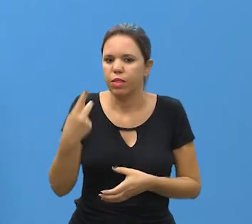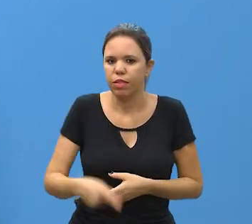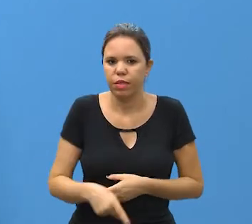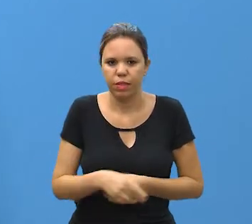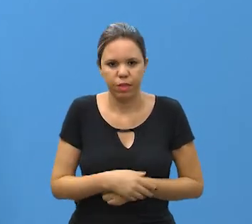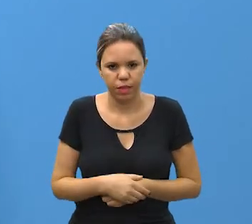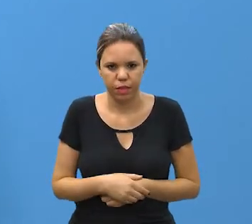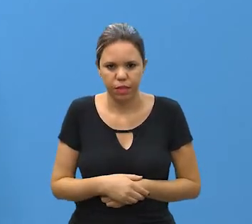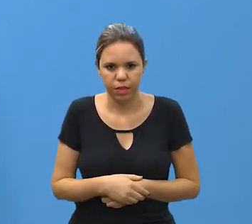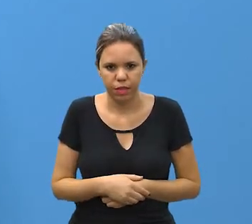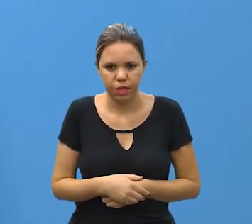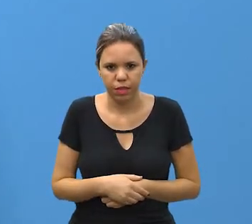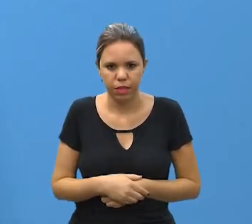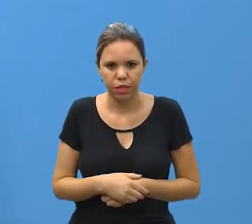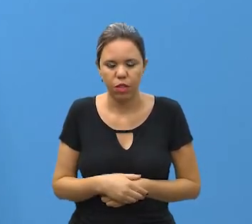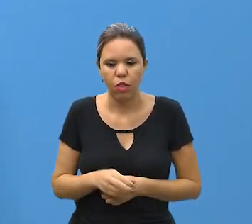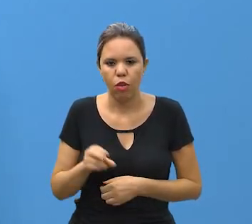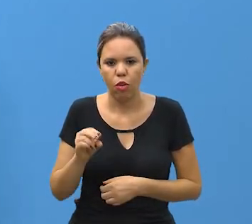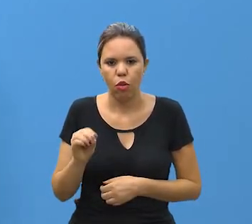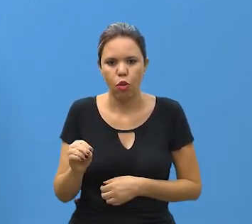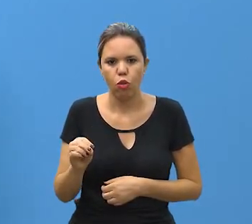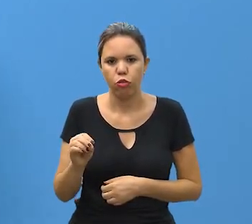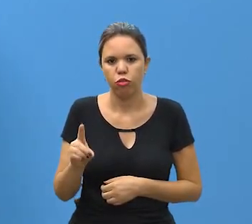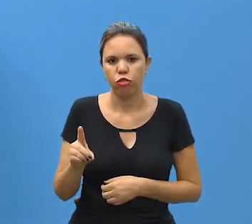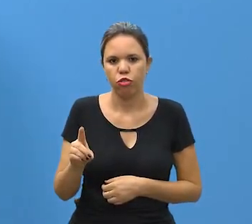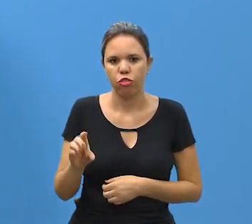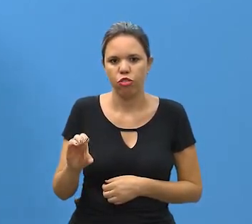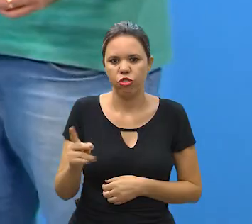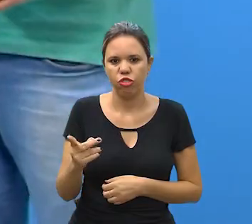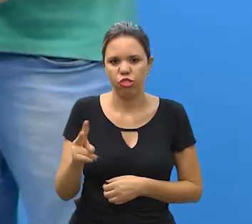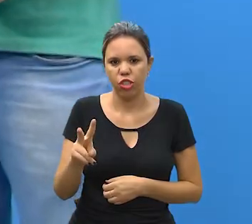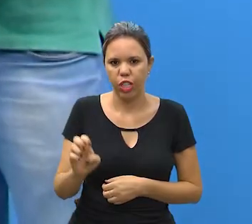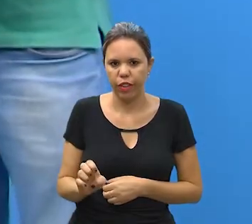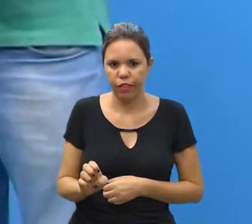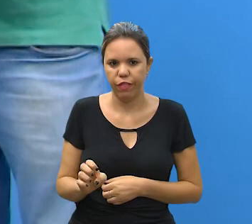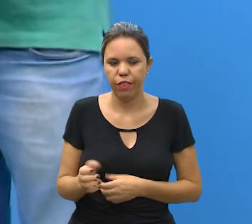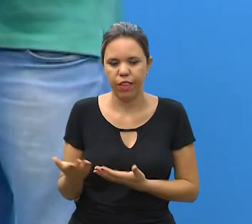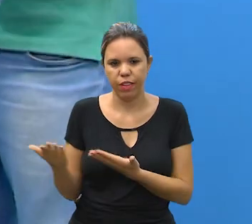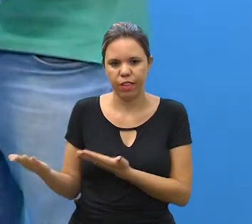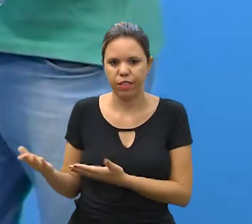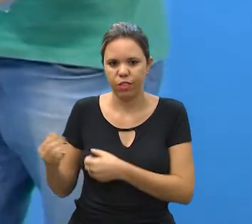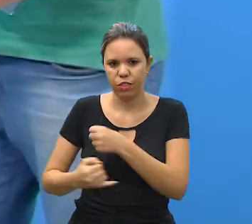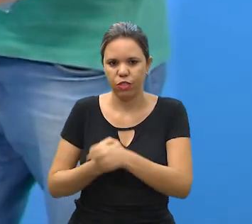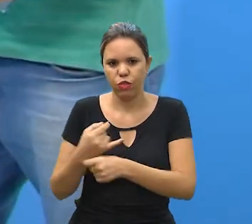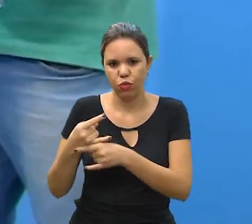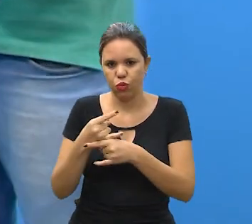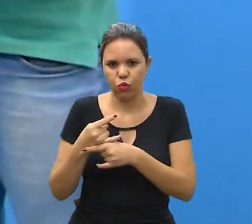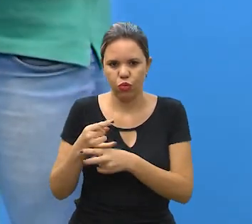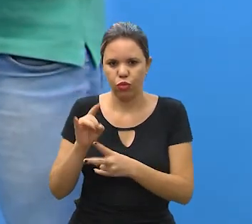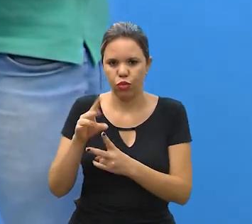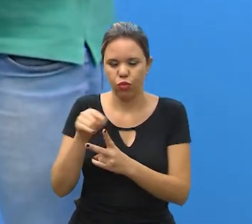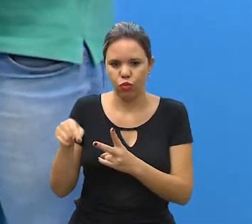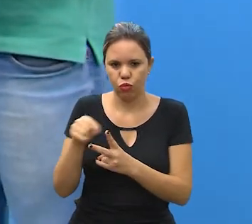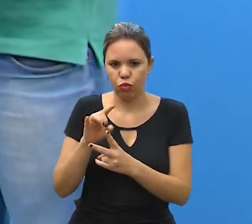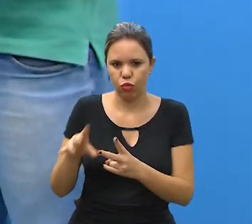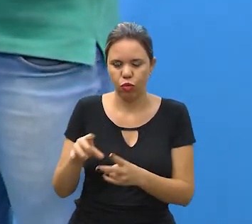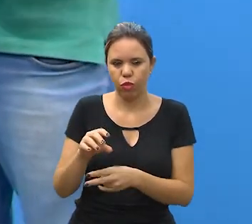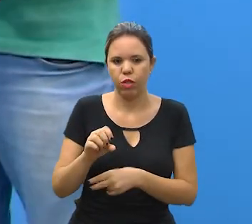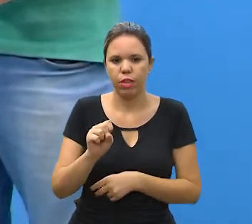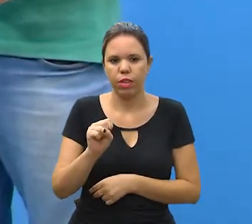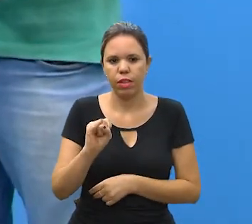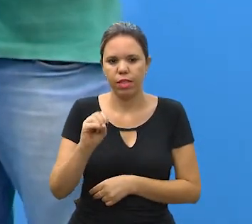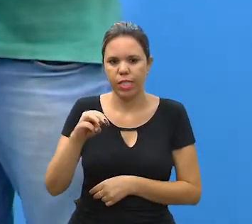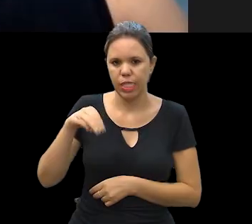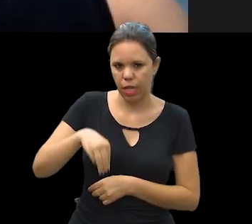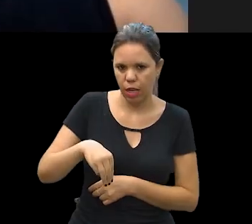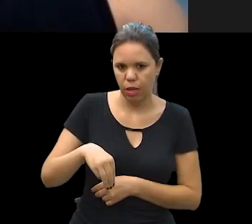aqui de Campinas, que é a Old Chevy, e para isso eles estão aqui do meu lado via Zoom, na verdade só dois deles, né? O